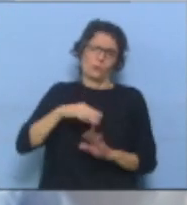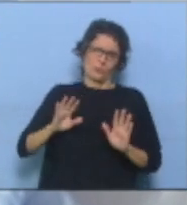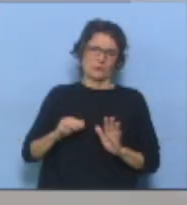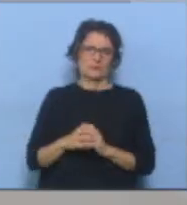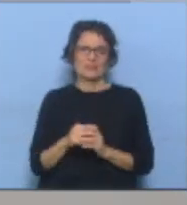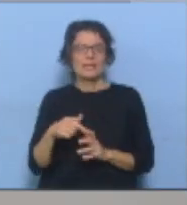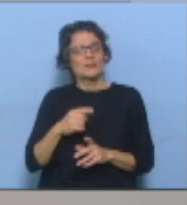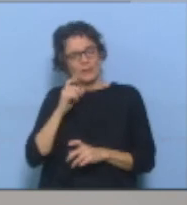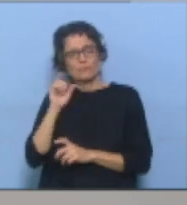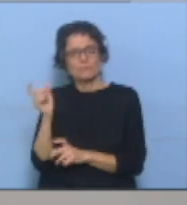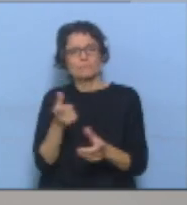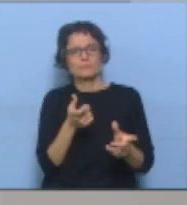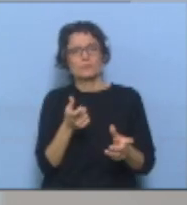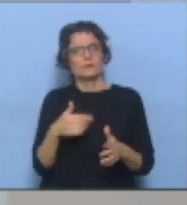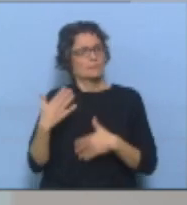pouco à procura.